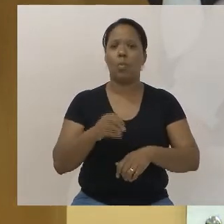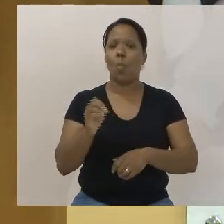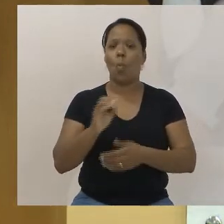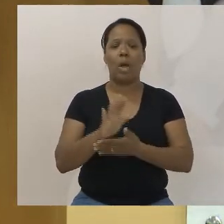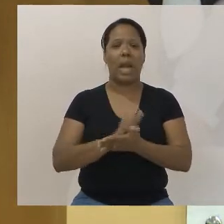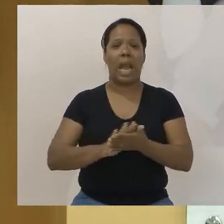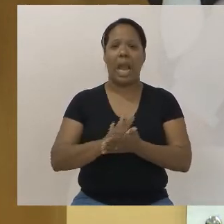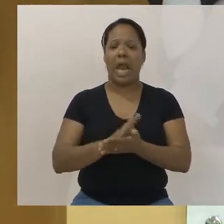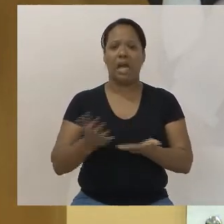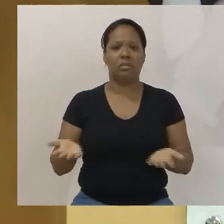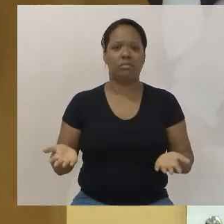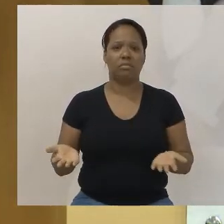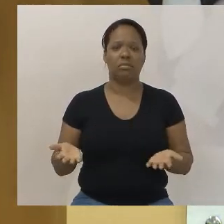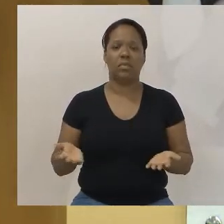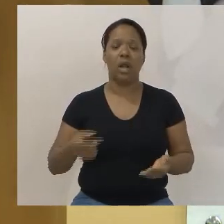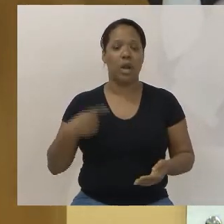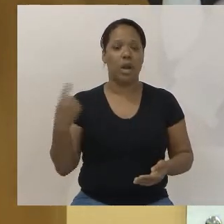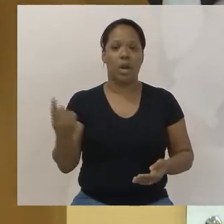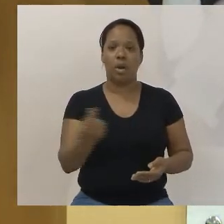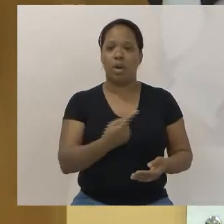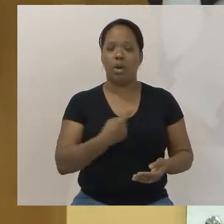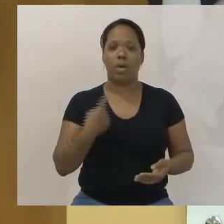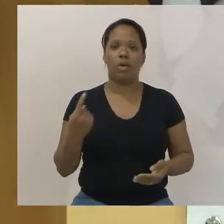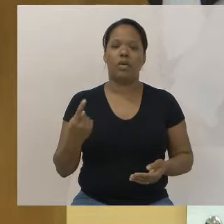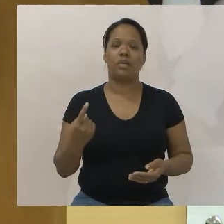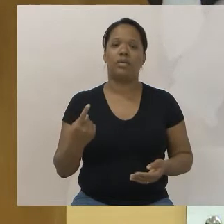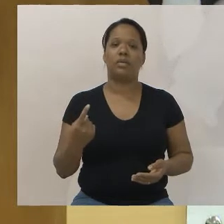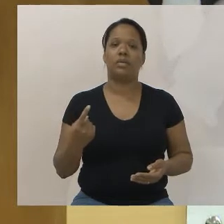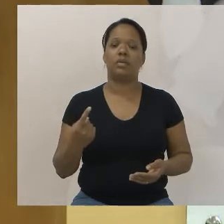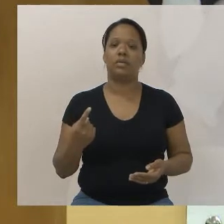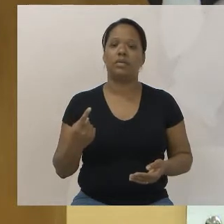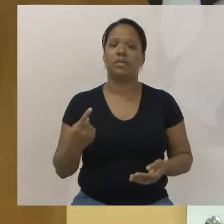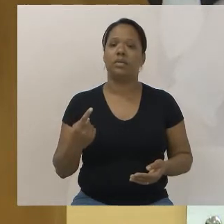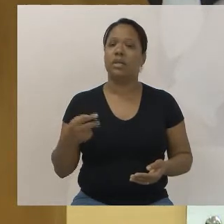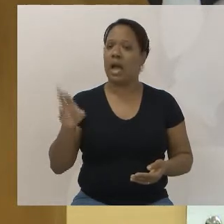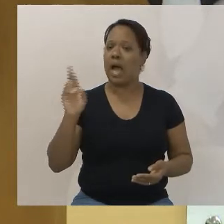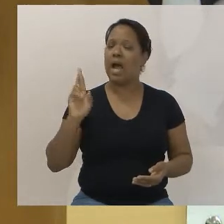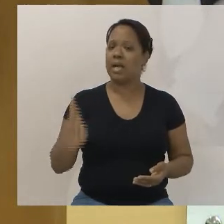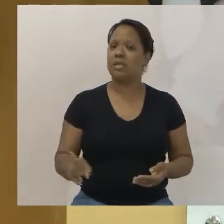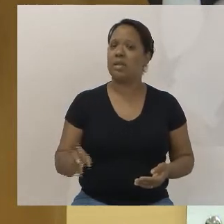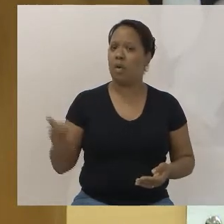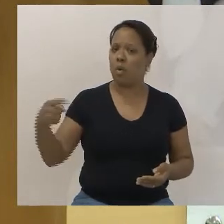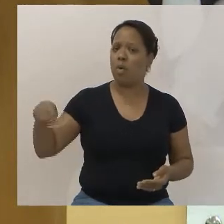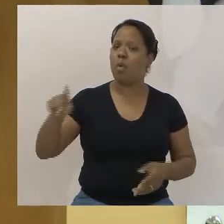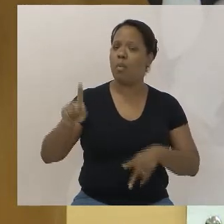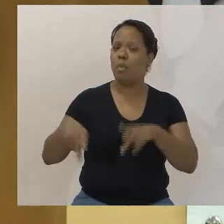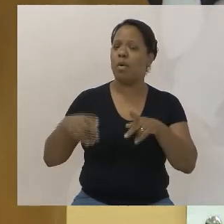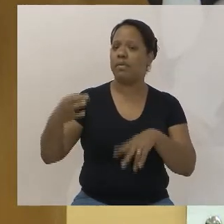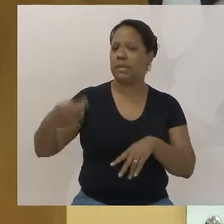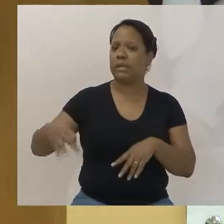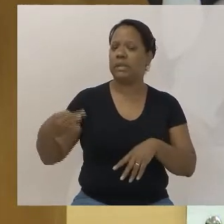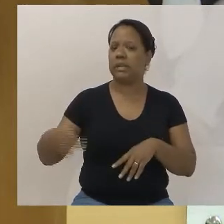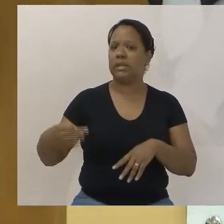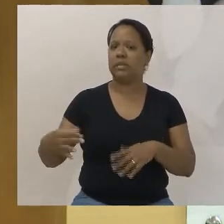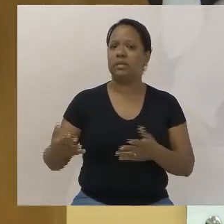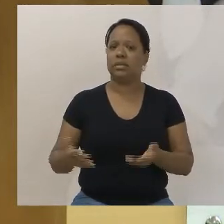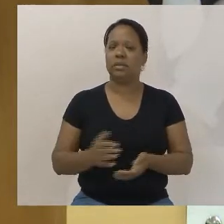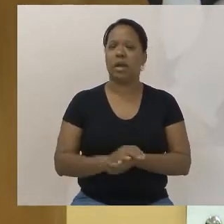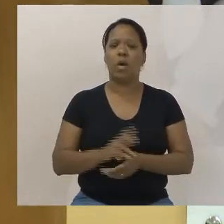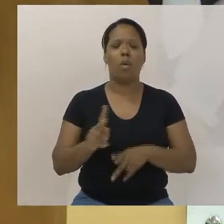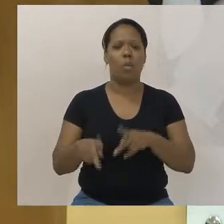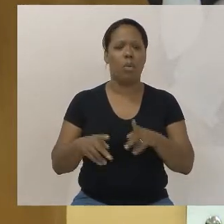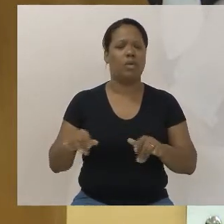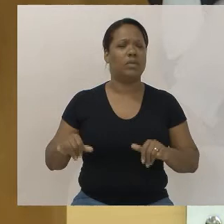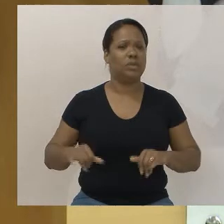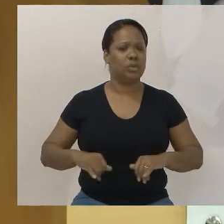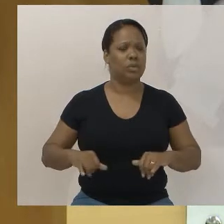então a gente eu acho que nós é sempre temos que dá razão o povo porque o povo infelizmente sofre